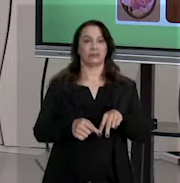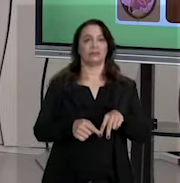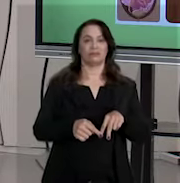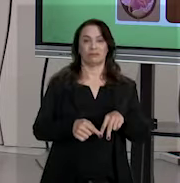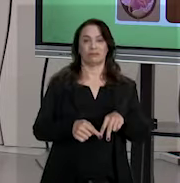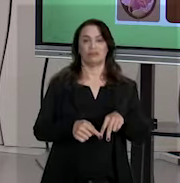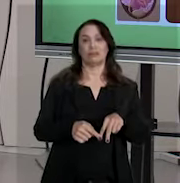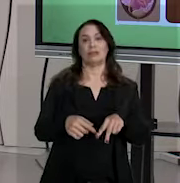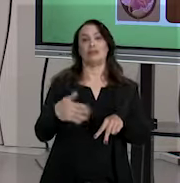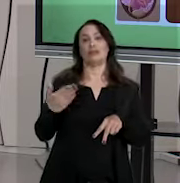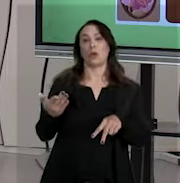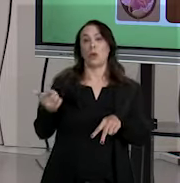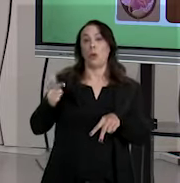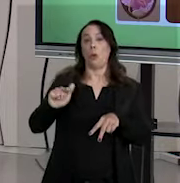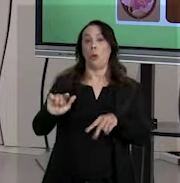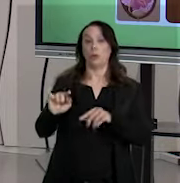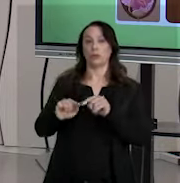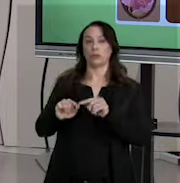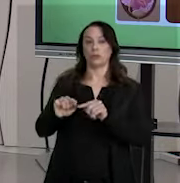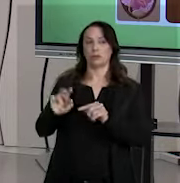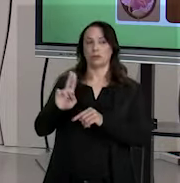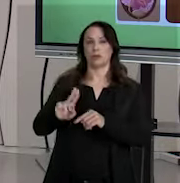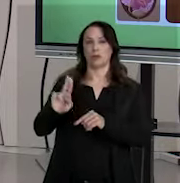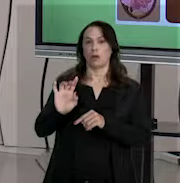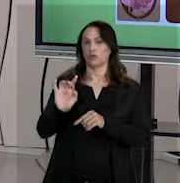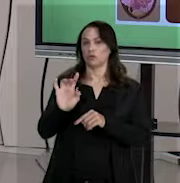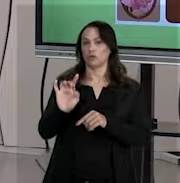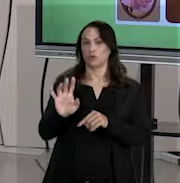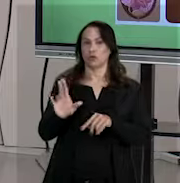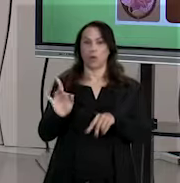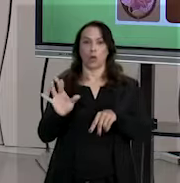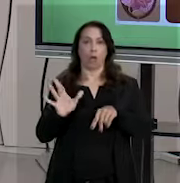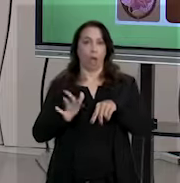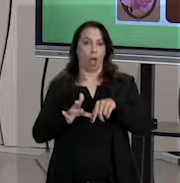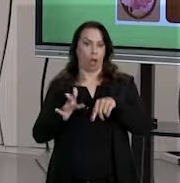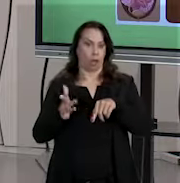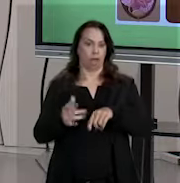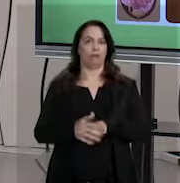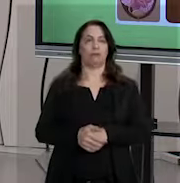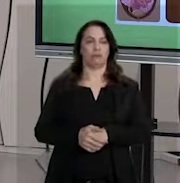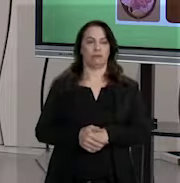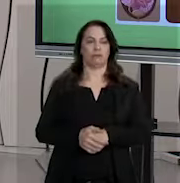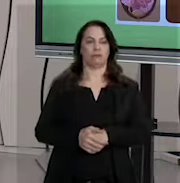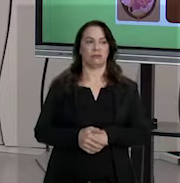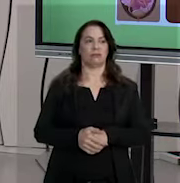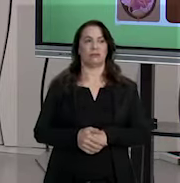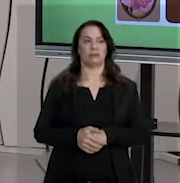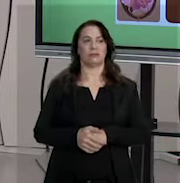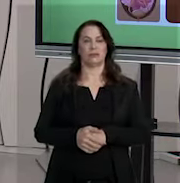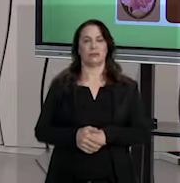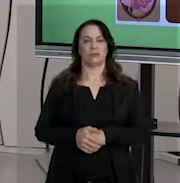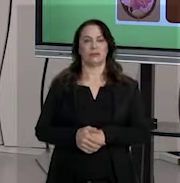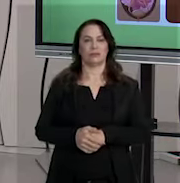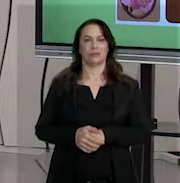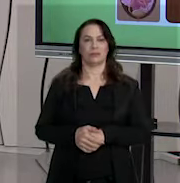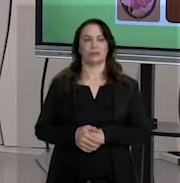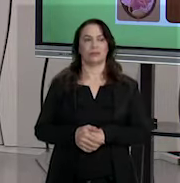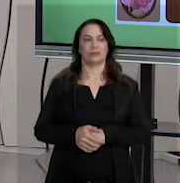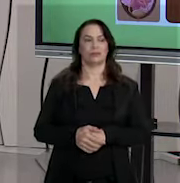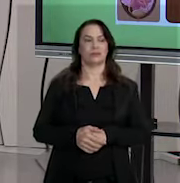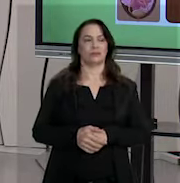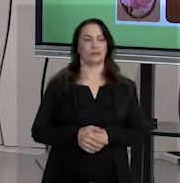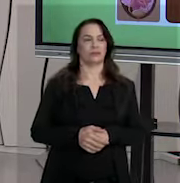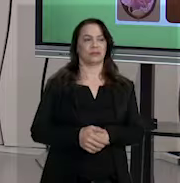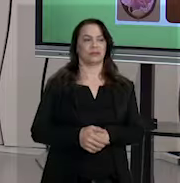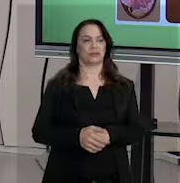estranho. Então, a gente vai só colar as pernas aqui, na parte de trás